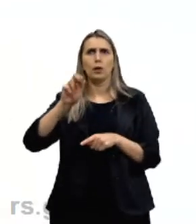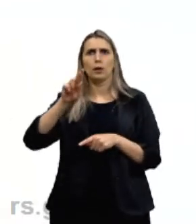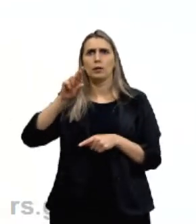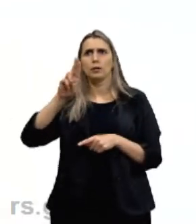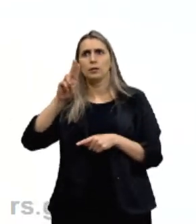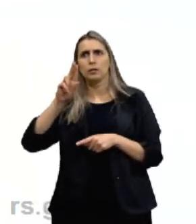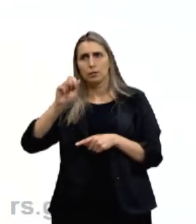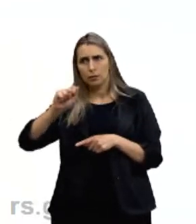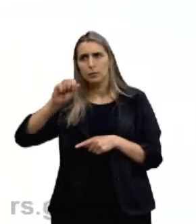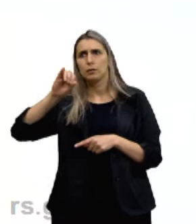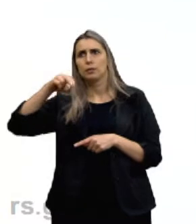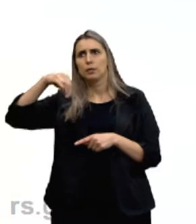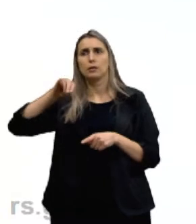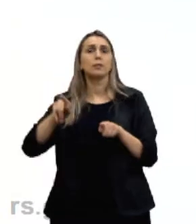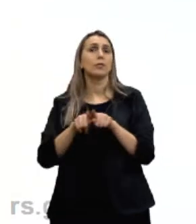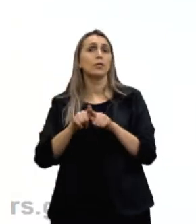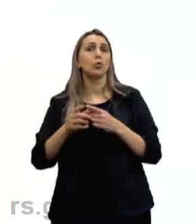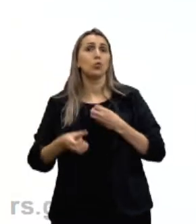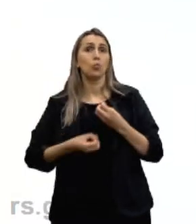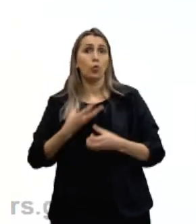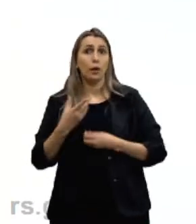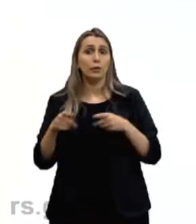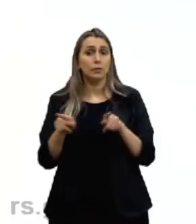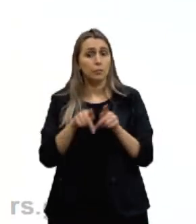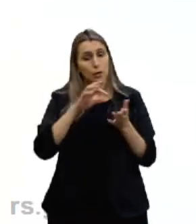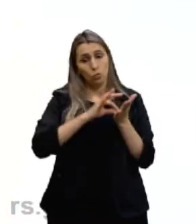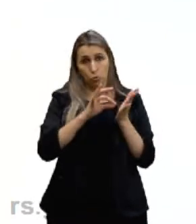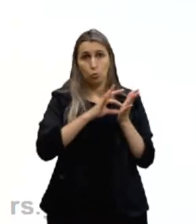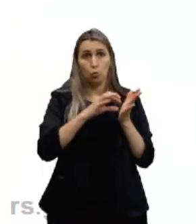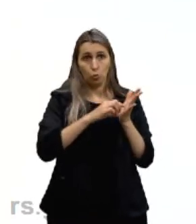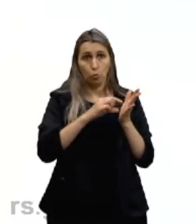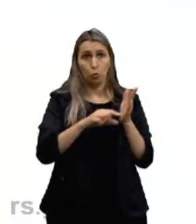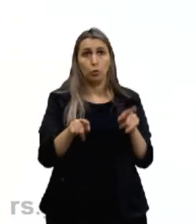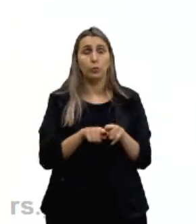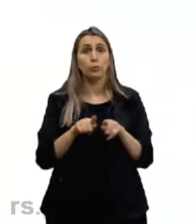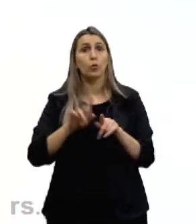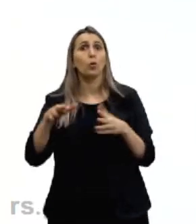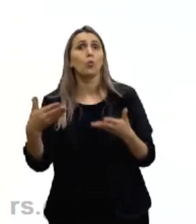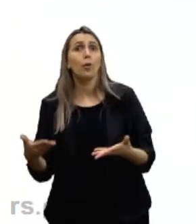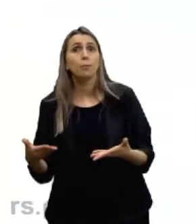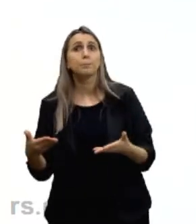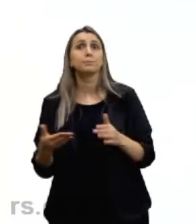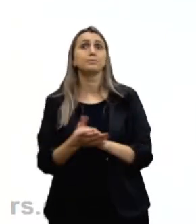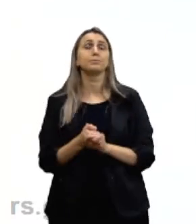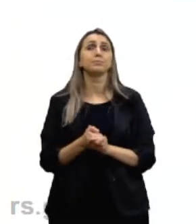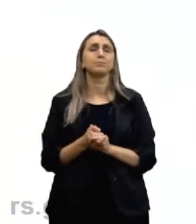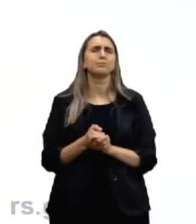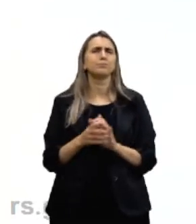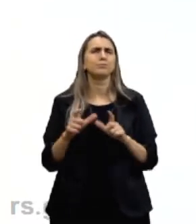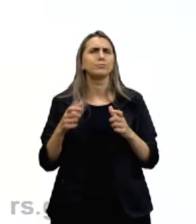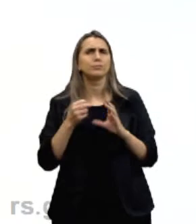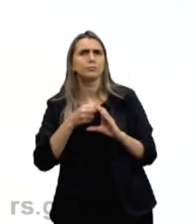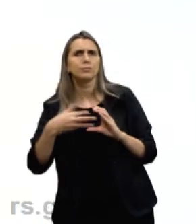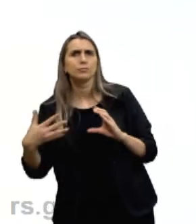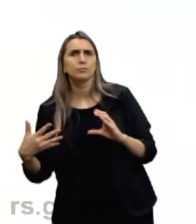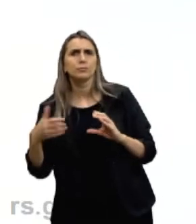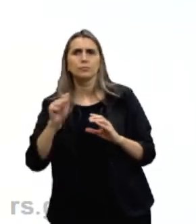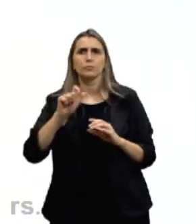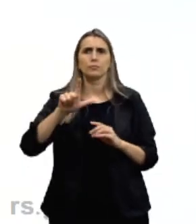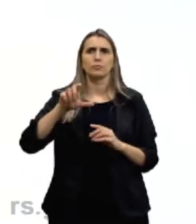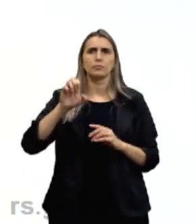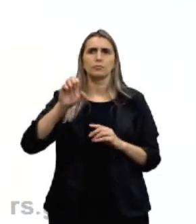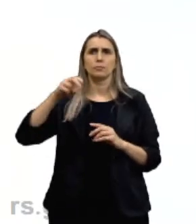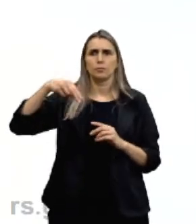romances e também vai ter os poetas né que a gente acabou de ver qual que é a grande característica do